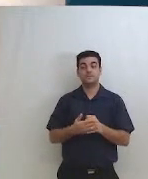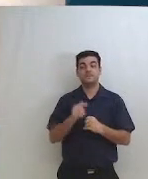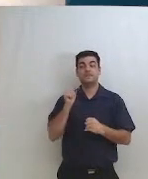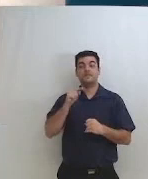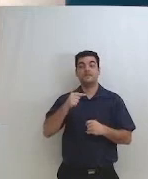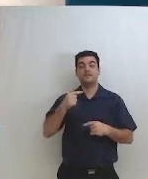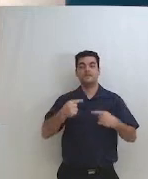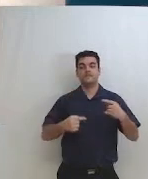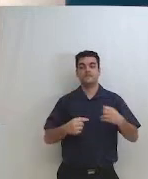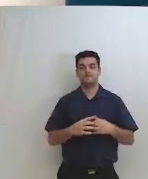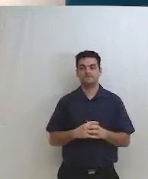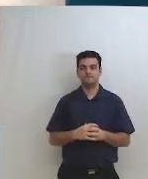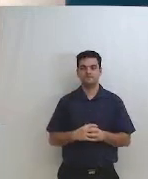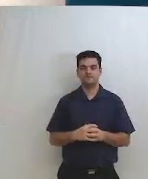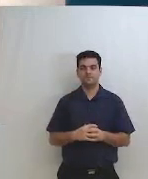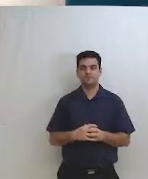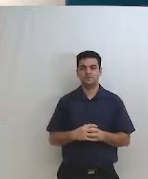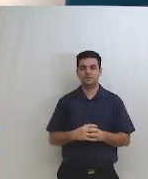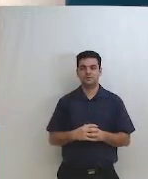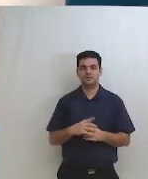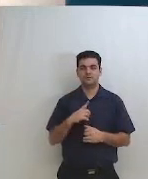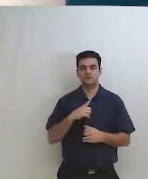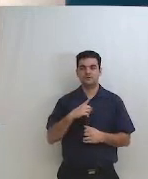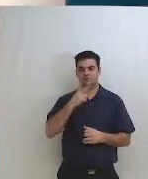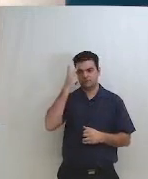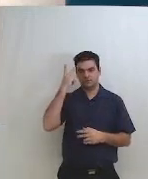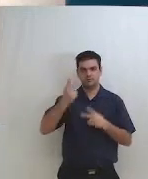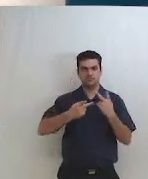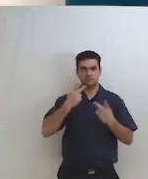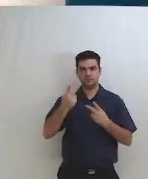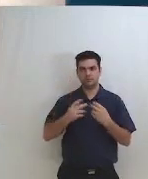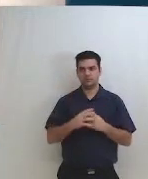Tem alguém com o som aberto?